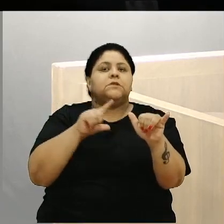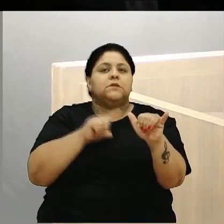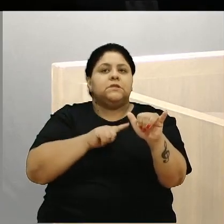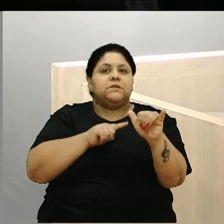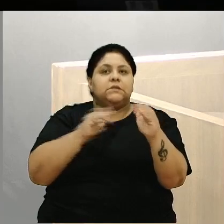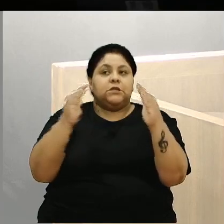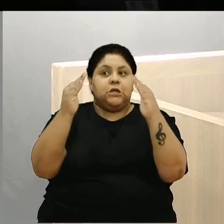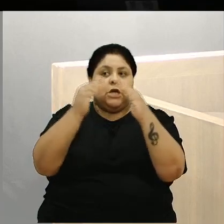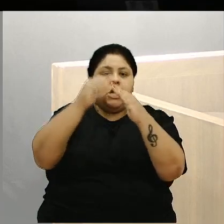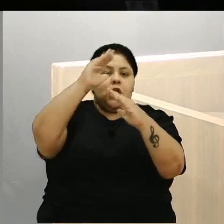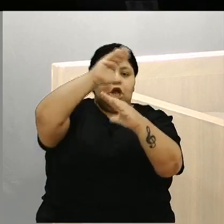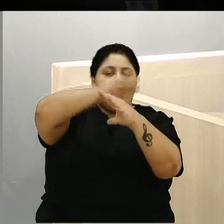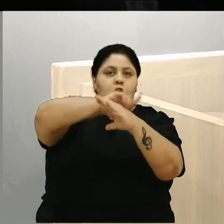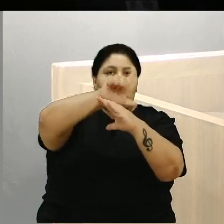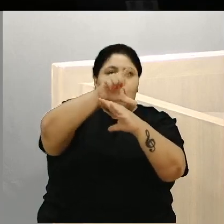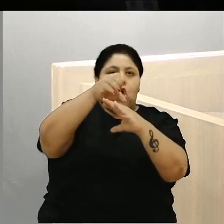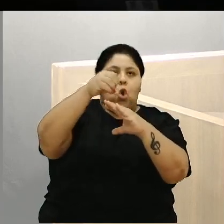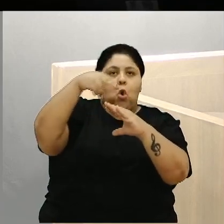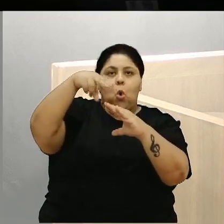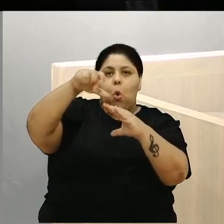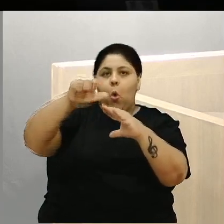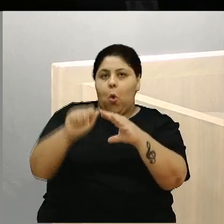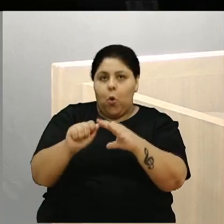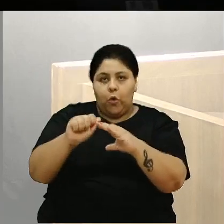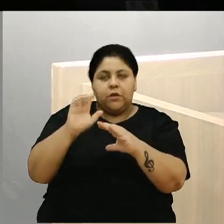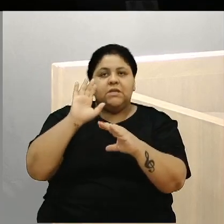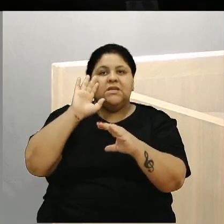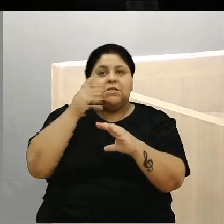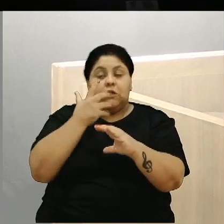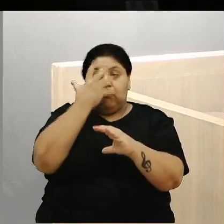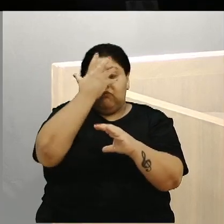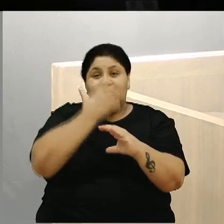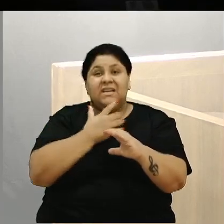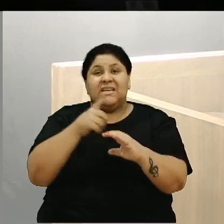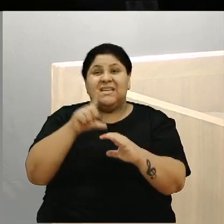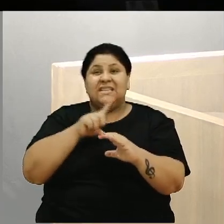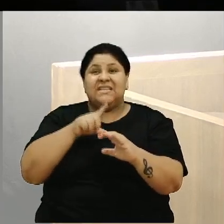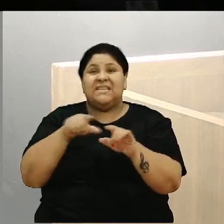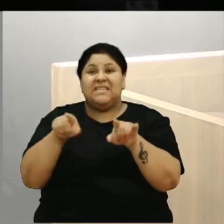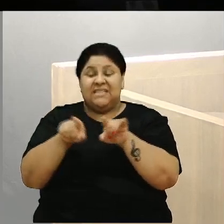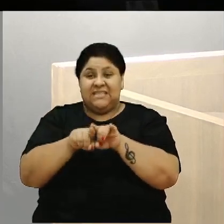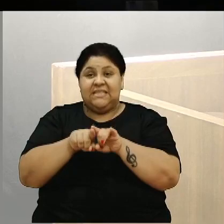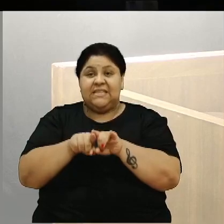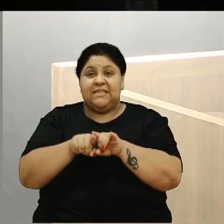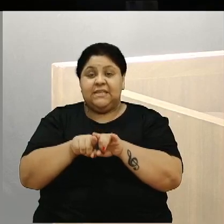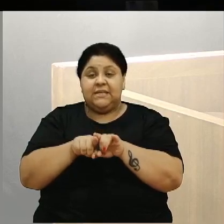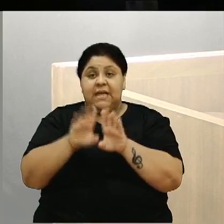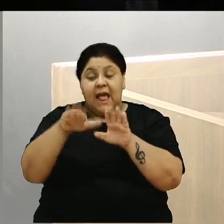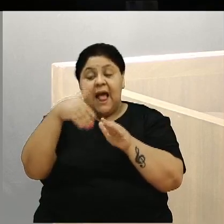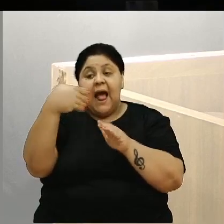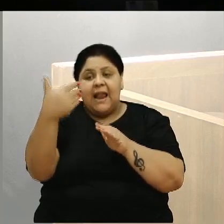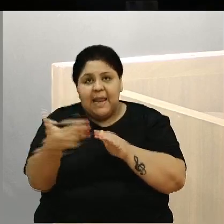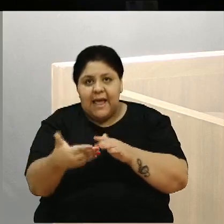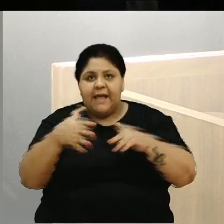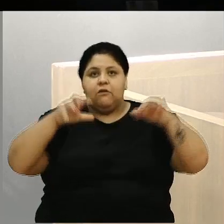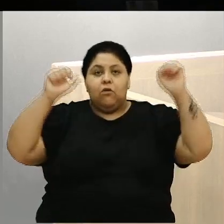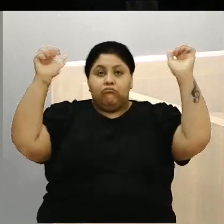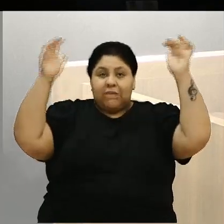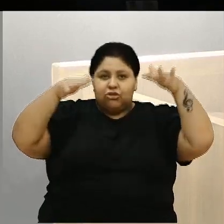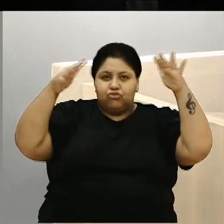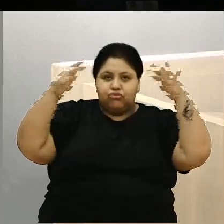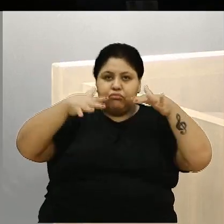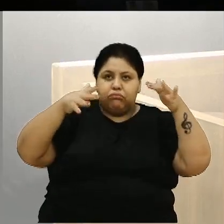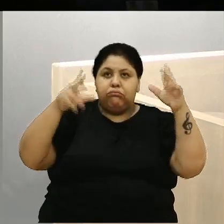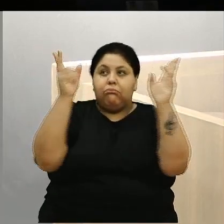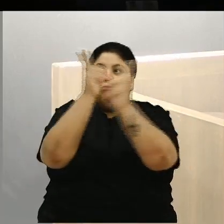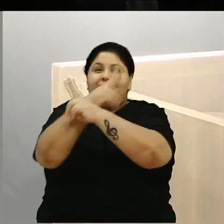né, para se acontecer uma situação mais séria, porque também tem previsão de, além dessa quantidade grande de chuva, de